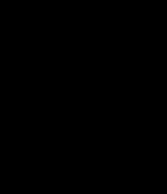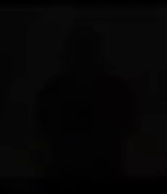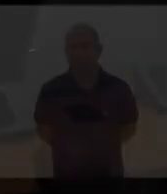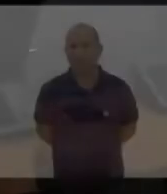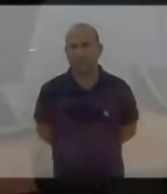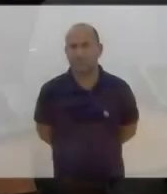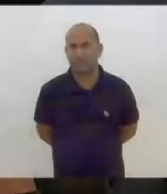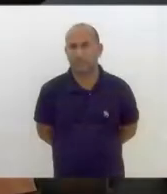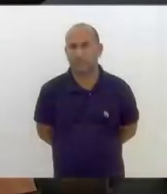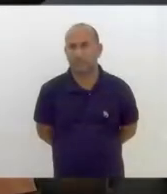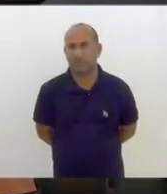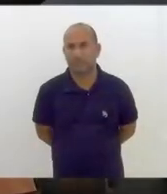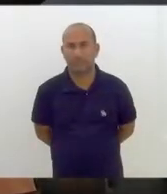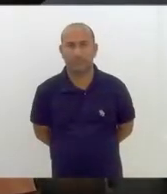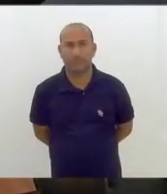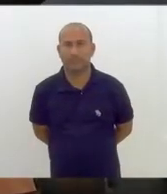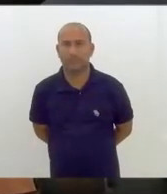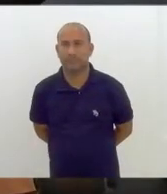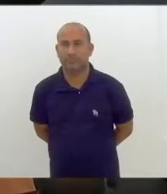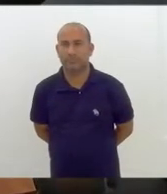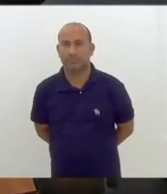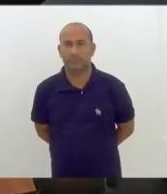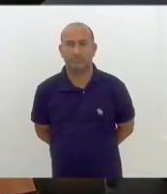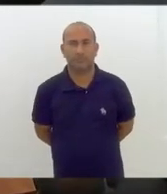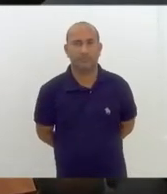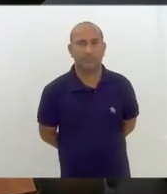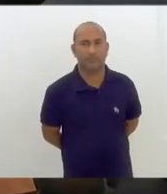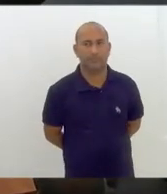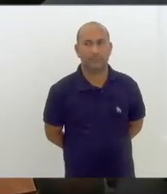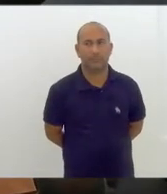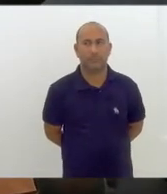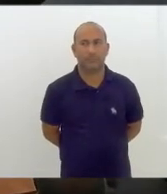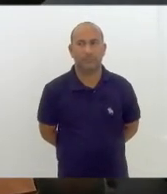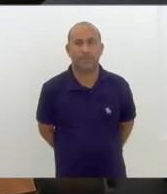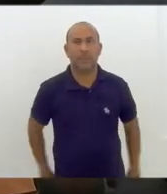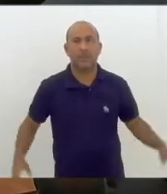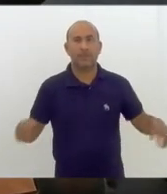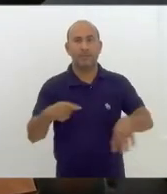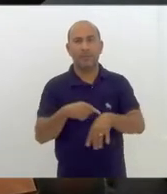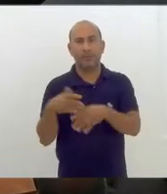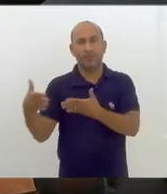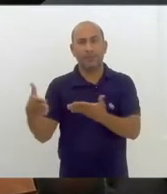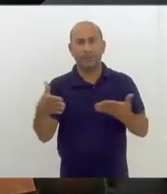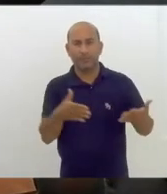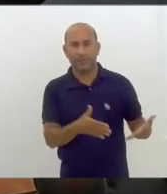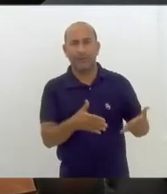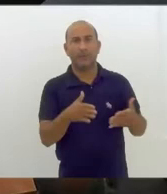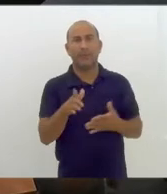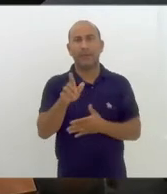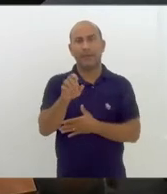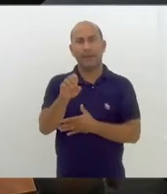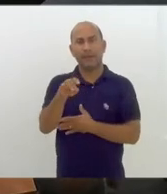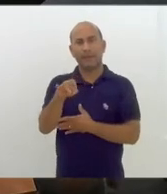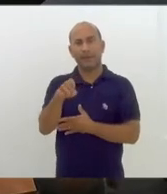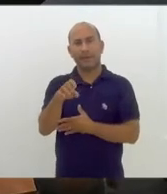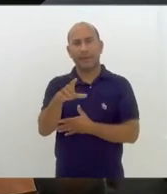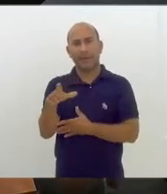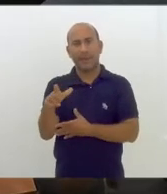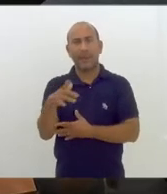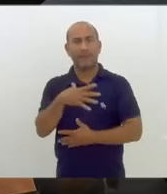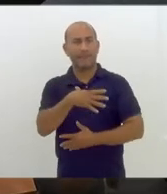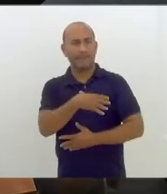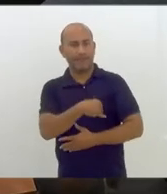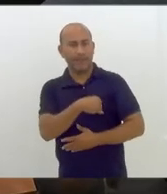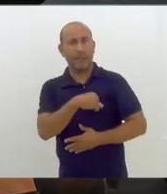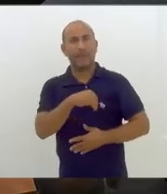Nesse momento, convido a senhora Gabriela Zimmer, estudante, escritora, poeta e filha do homenageado, para a